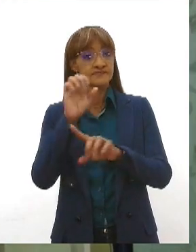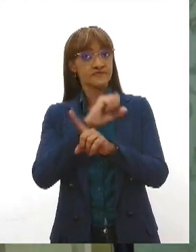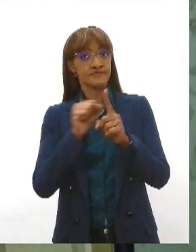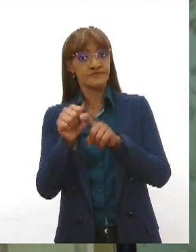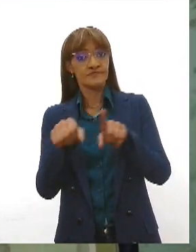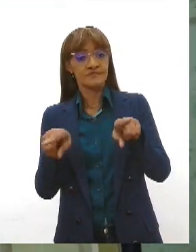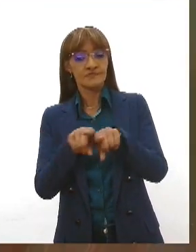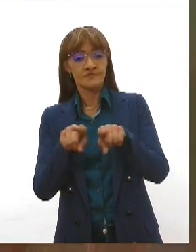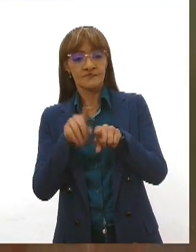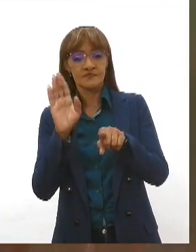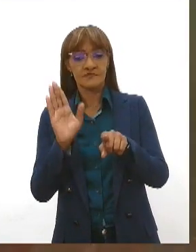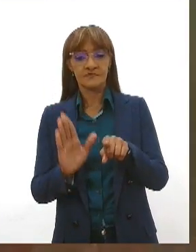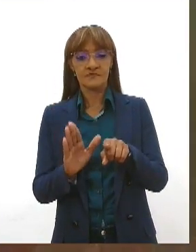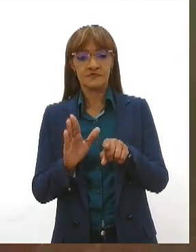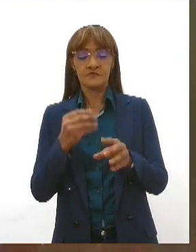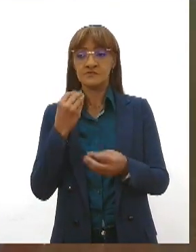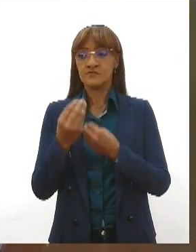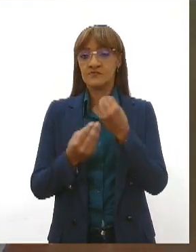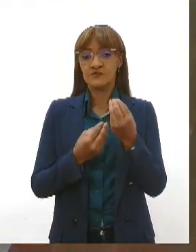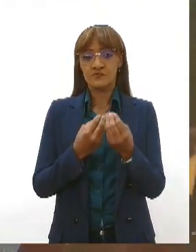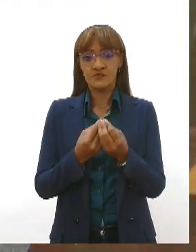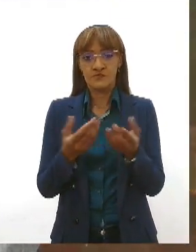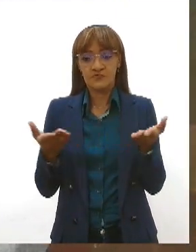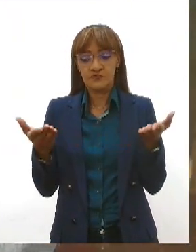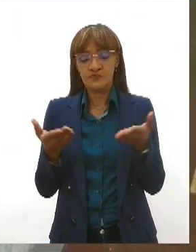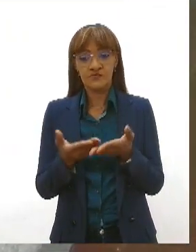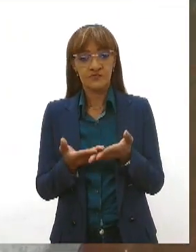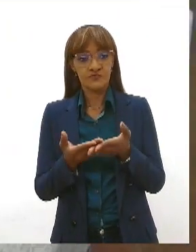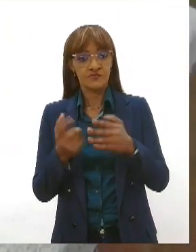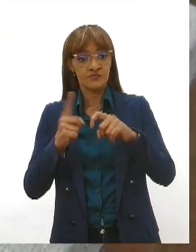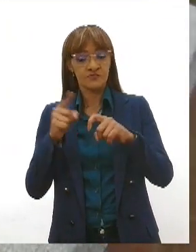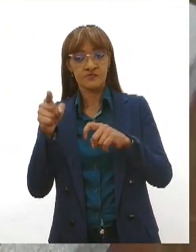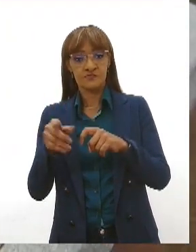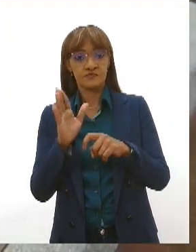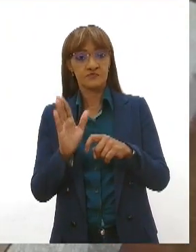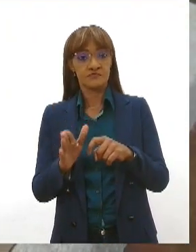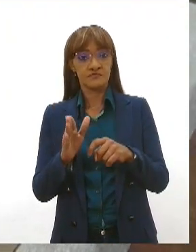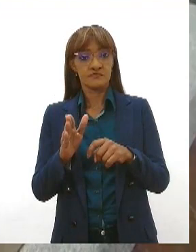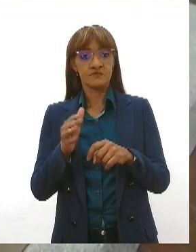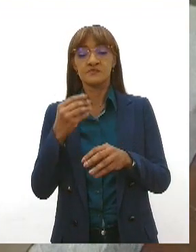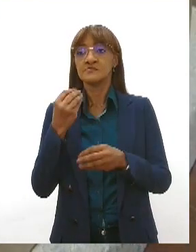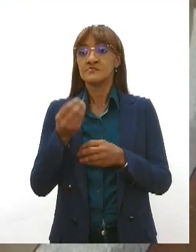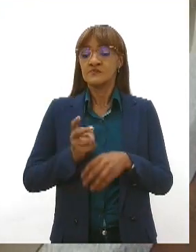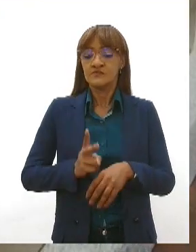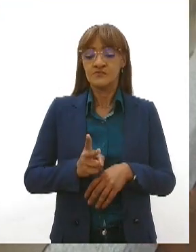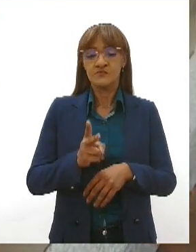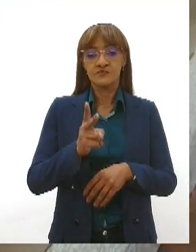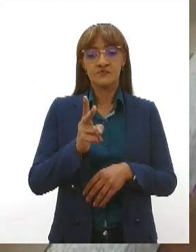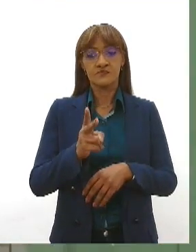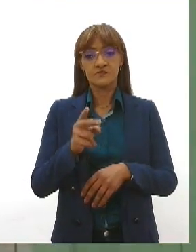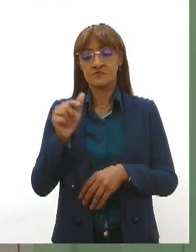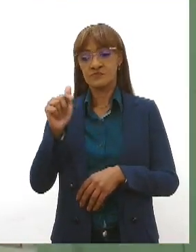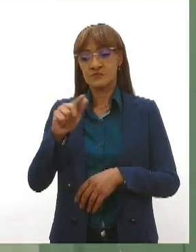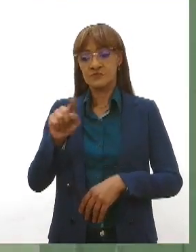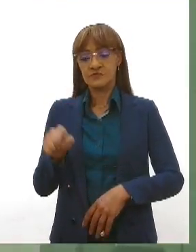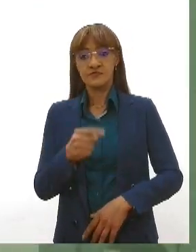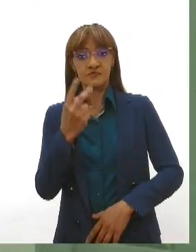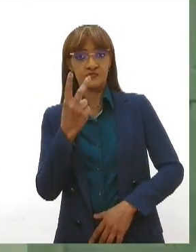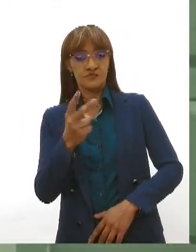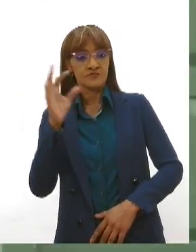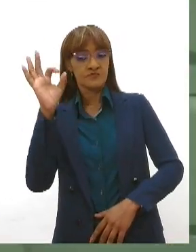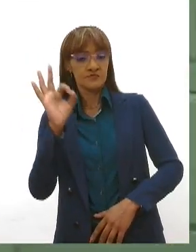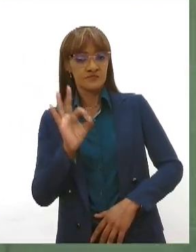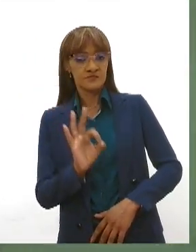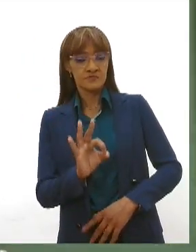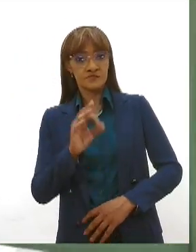Sociedade Brasileira de Nefrologia, a prevalência da doença renal crônica no mundo é de 7,2% para pessoas